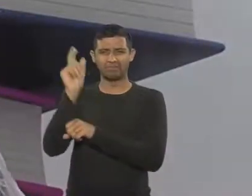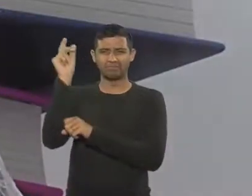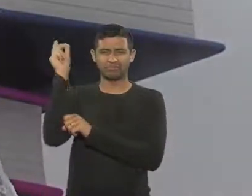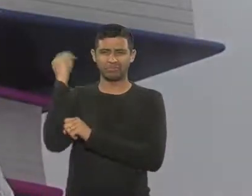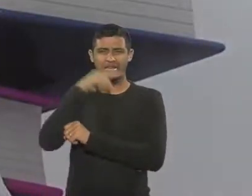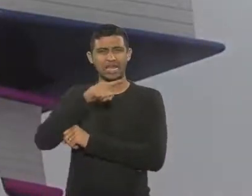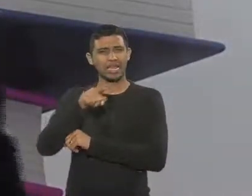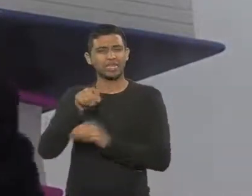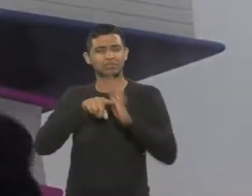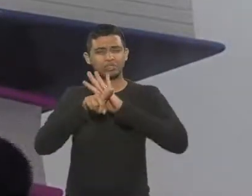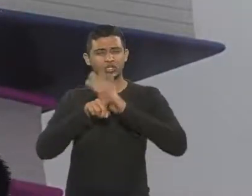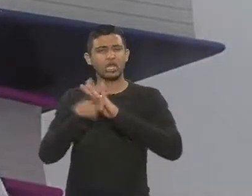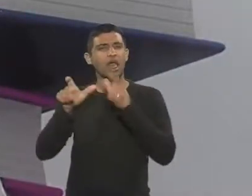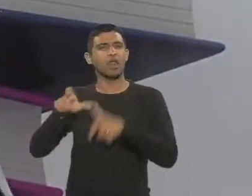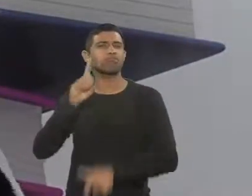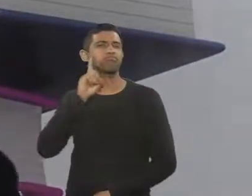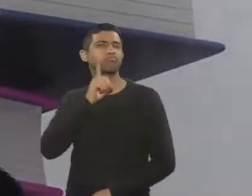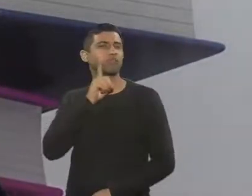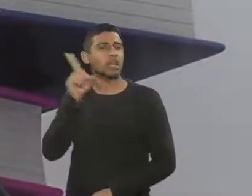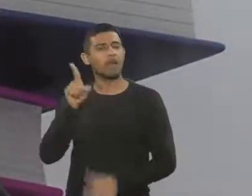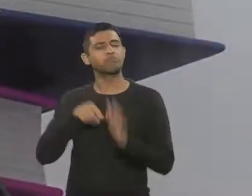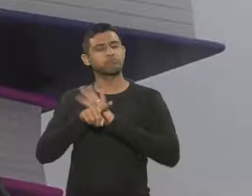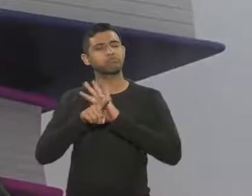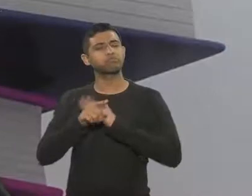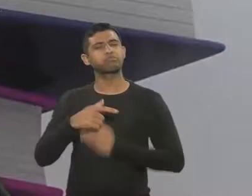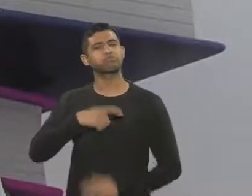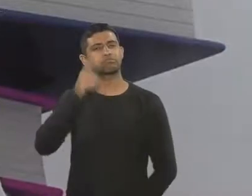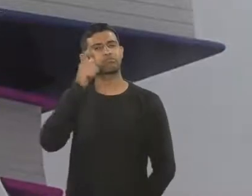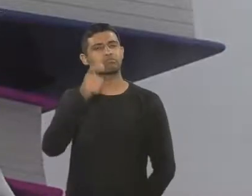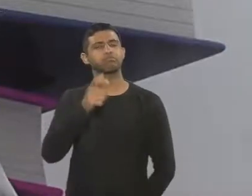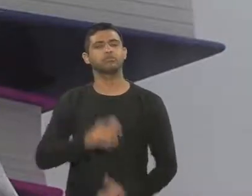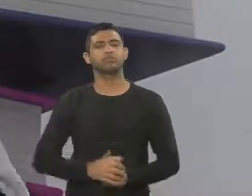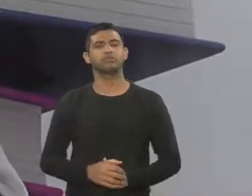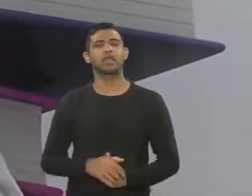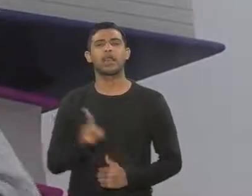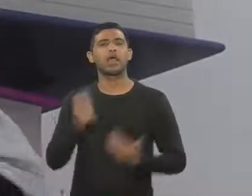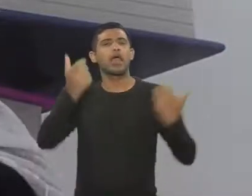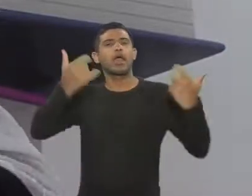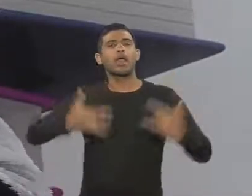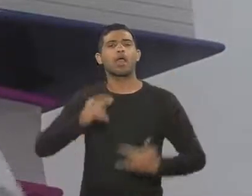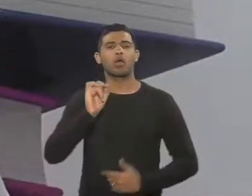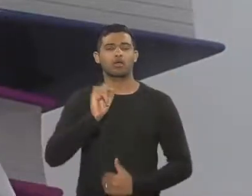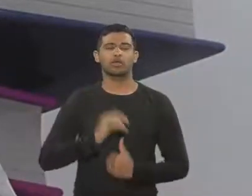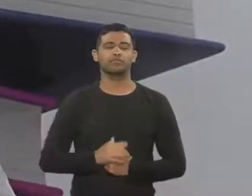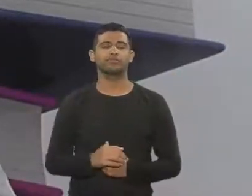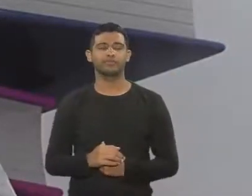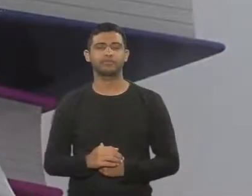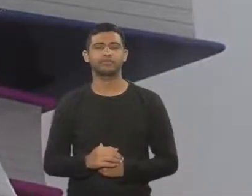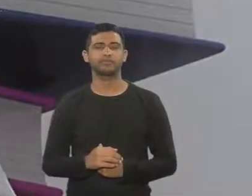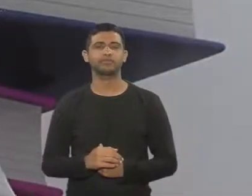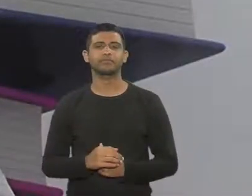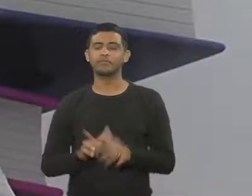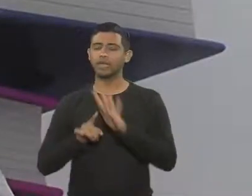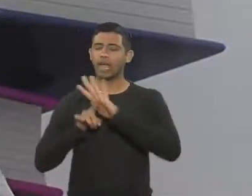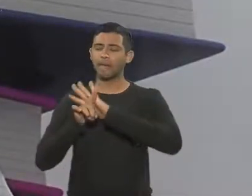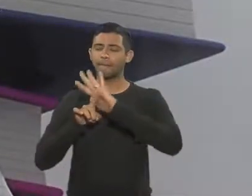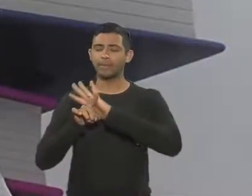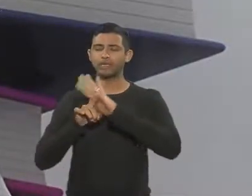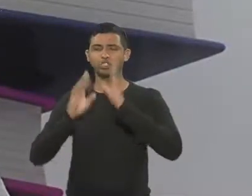atrás, nos Estados Unidos. E a pesquisa foi muito interessante. Era o seguinte, você tinha que... A pesquisa